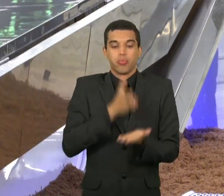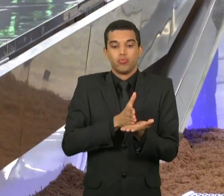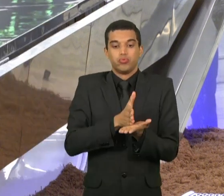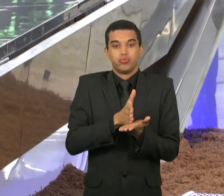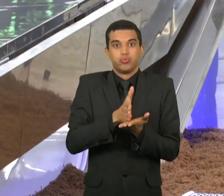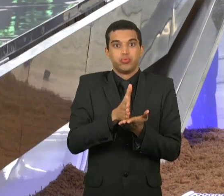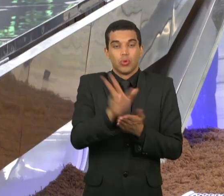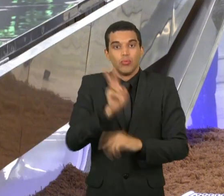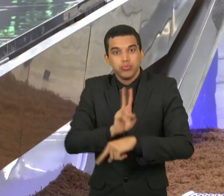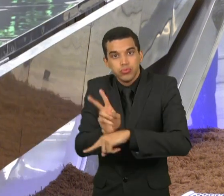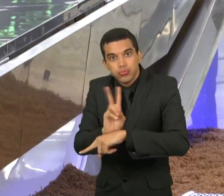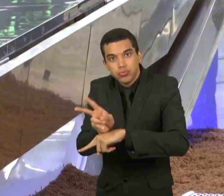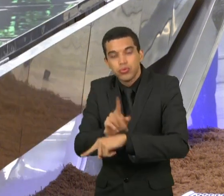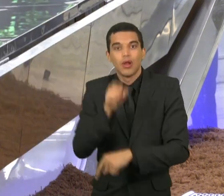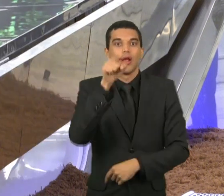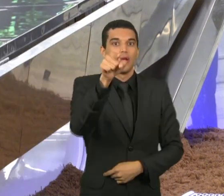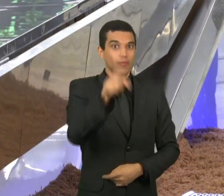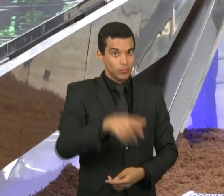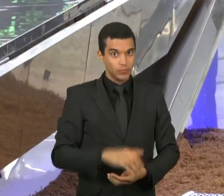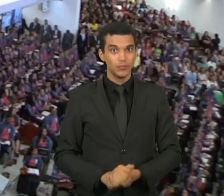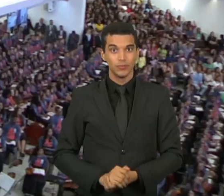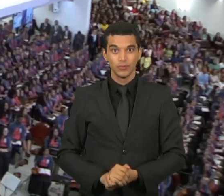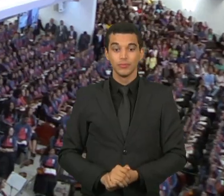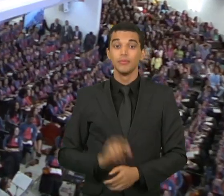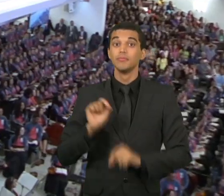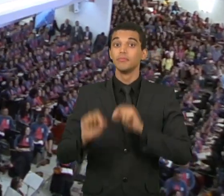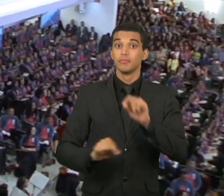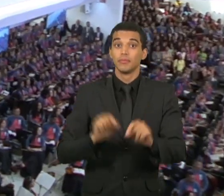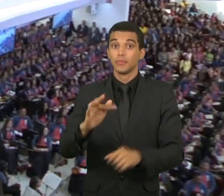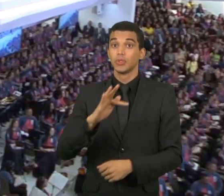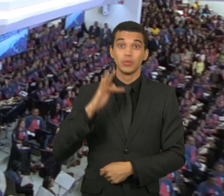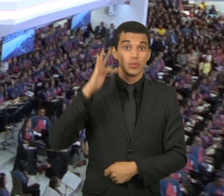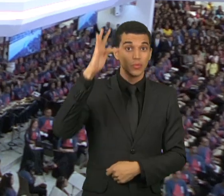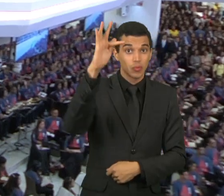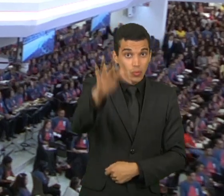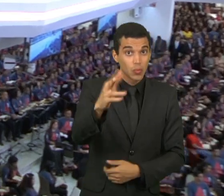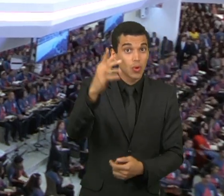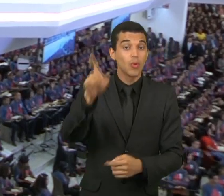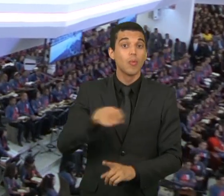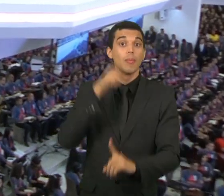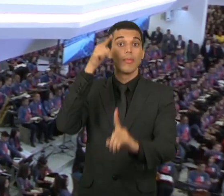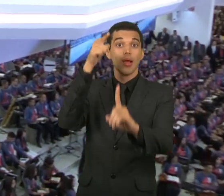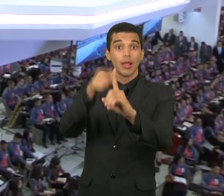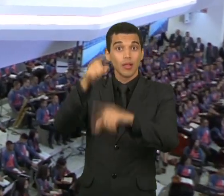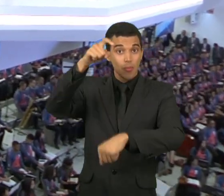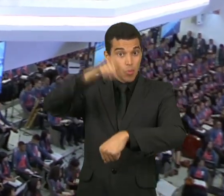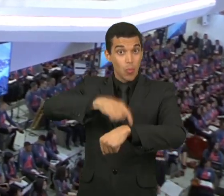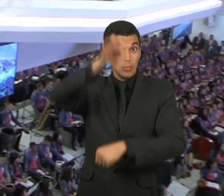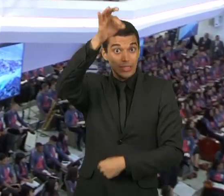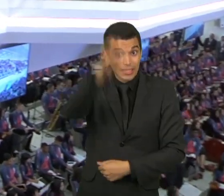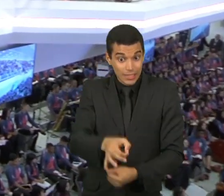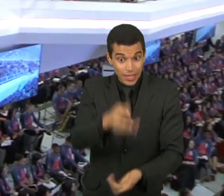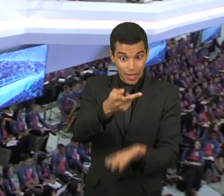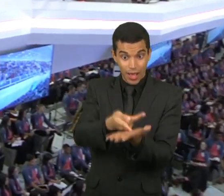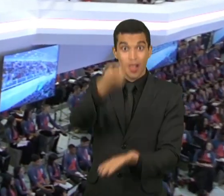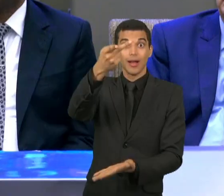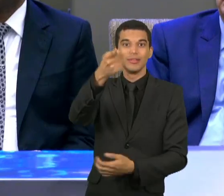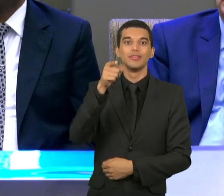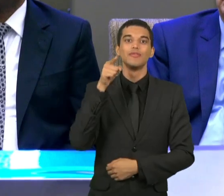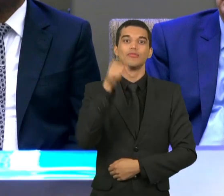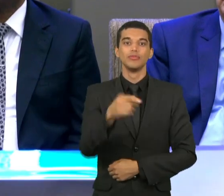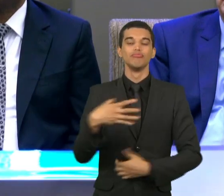quer preservar você, para que quando o propósito chegue, você esteja